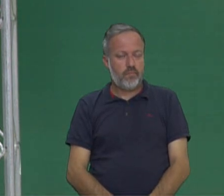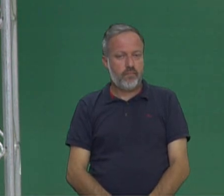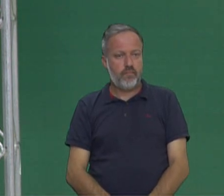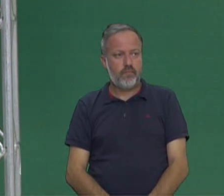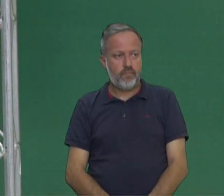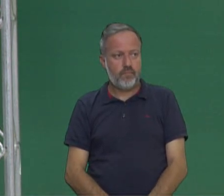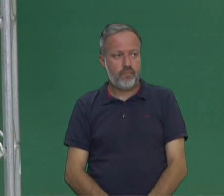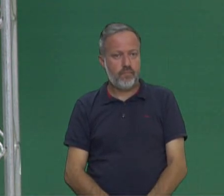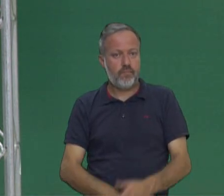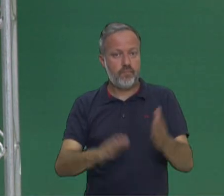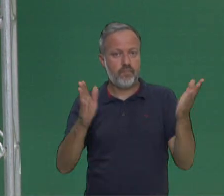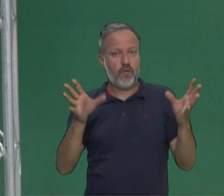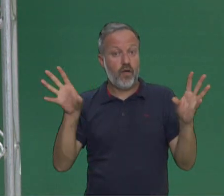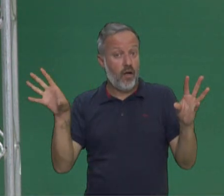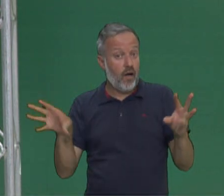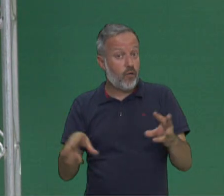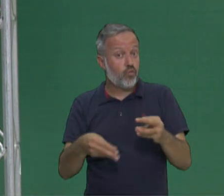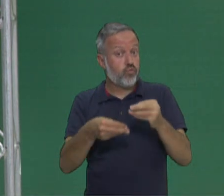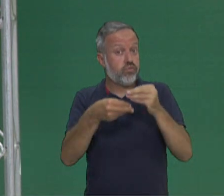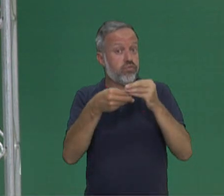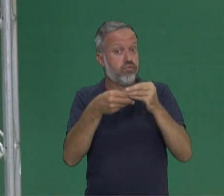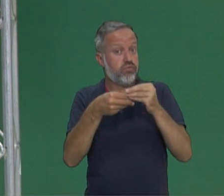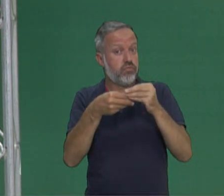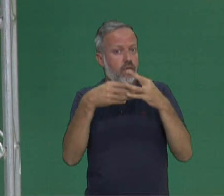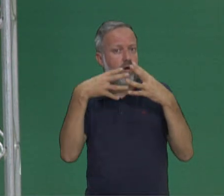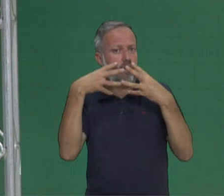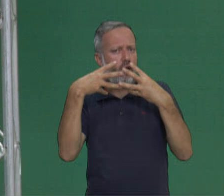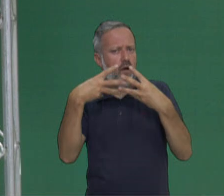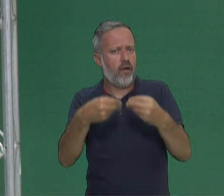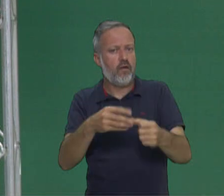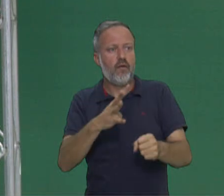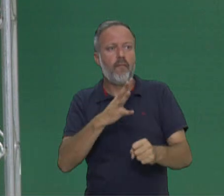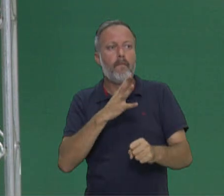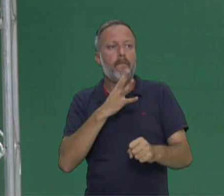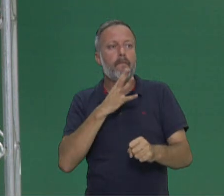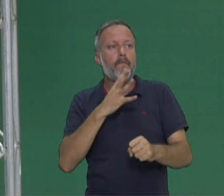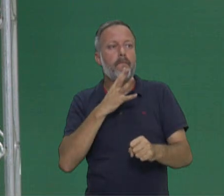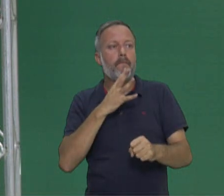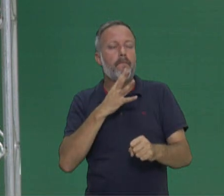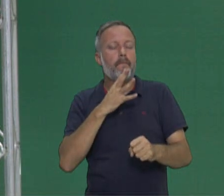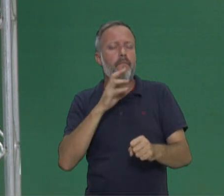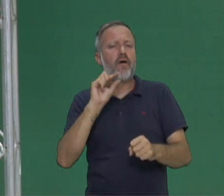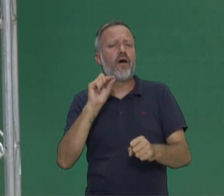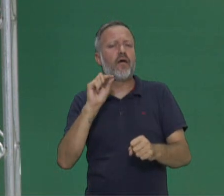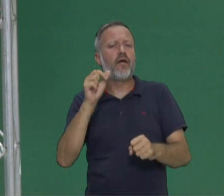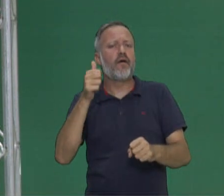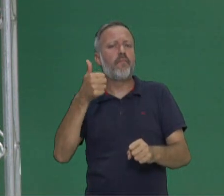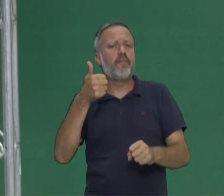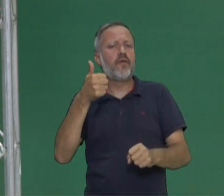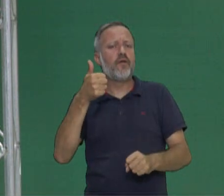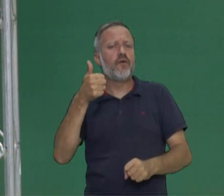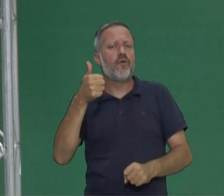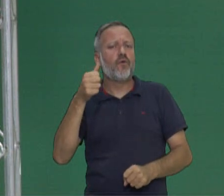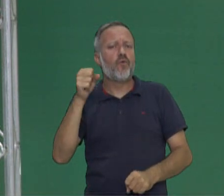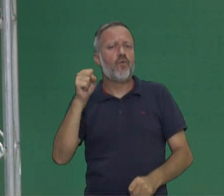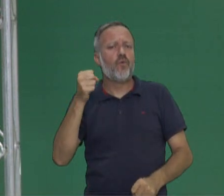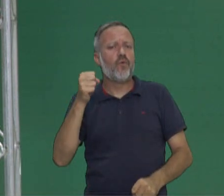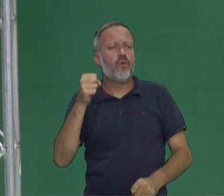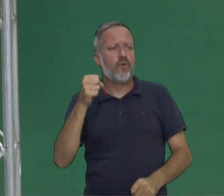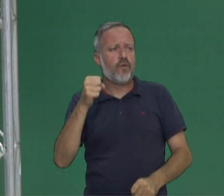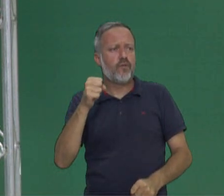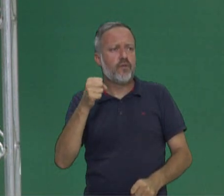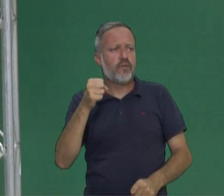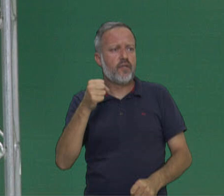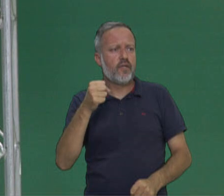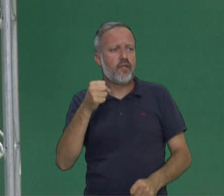Agora, juntando todos esses conhecimentos, o que o Mendeleev produziu em 1886? Esta